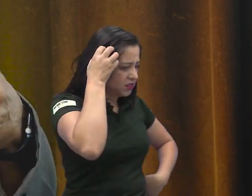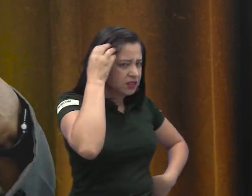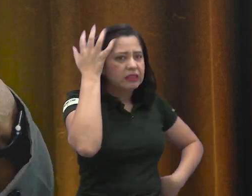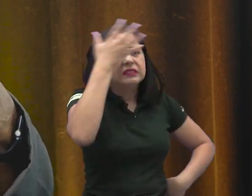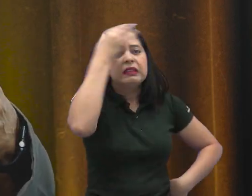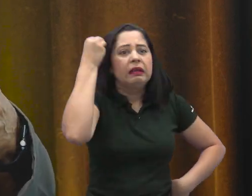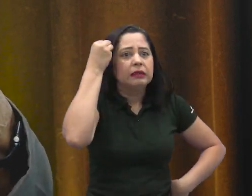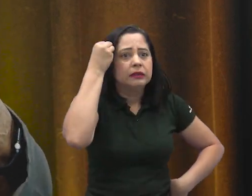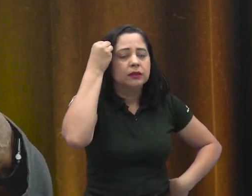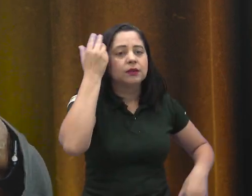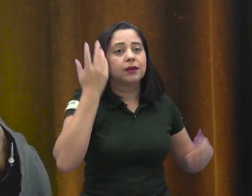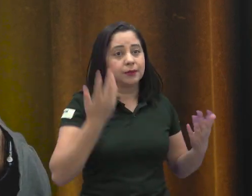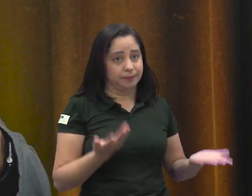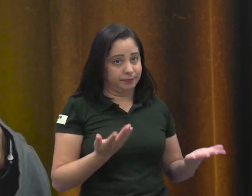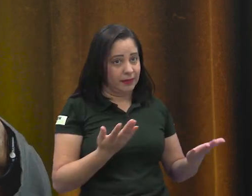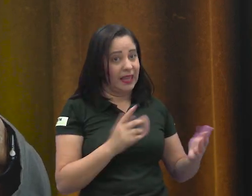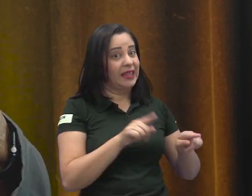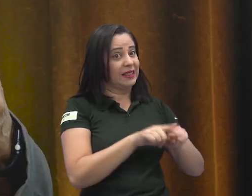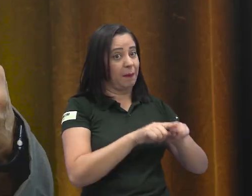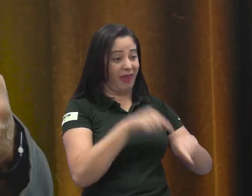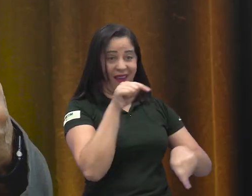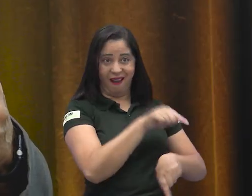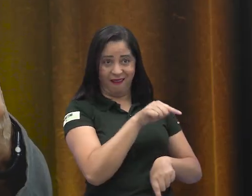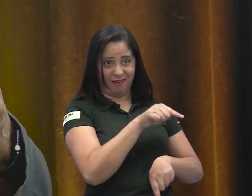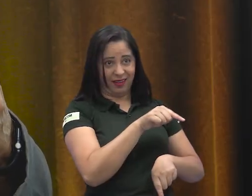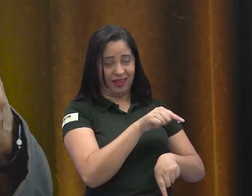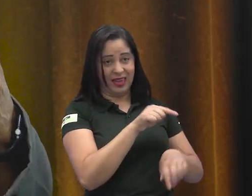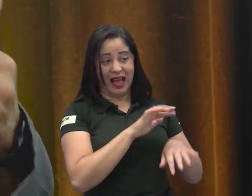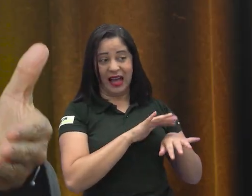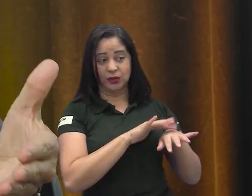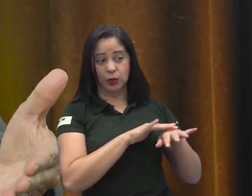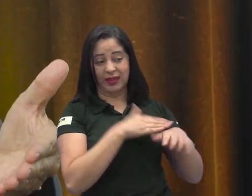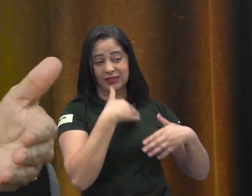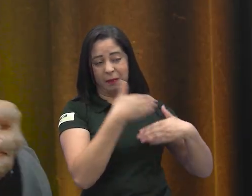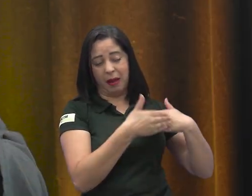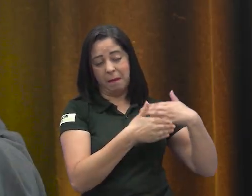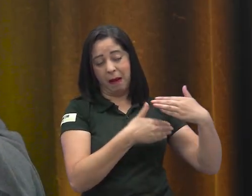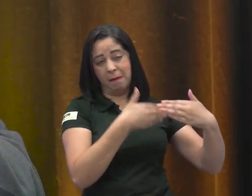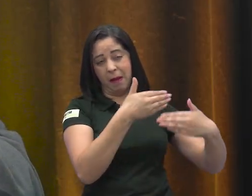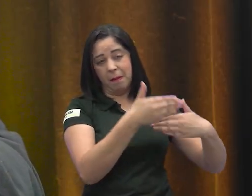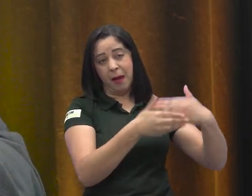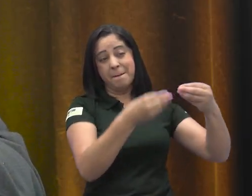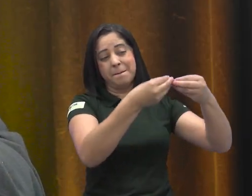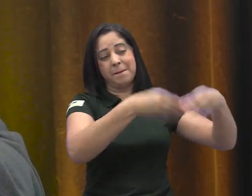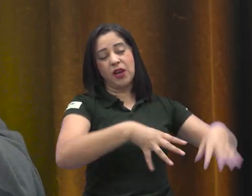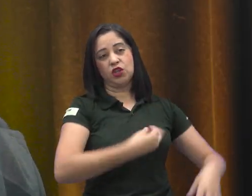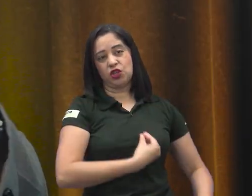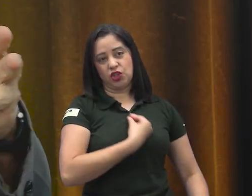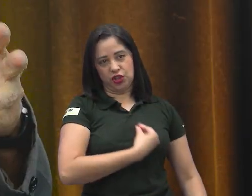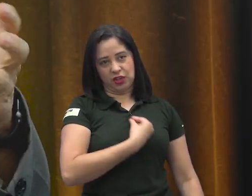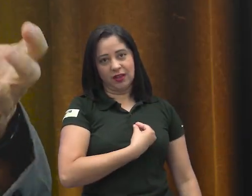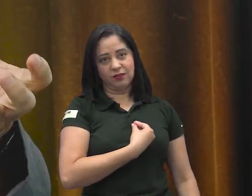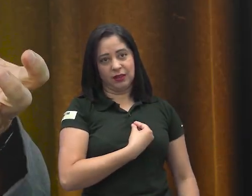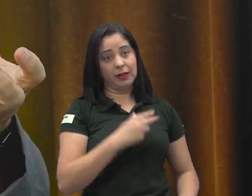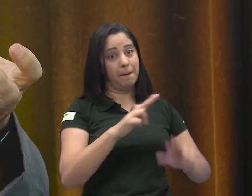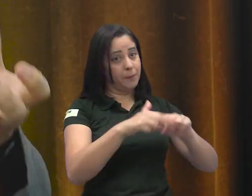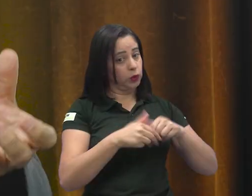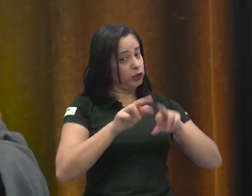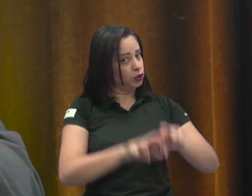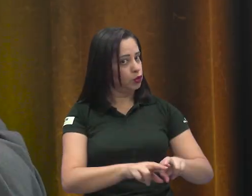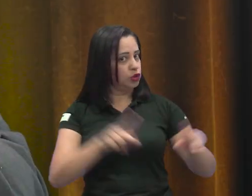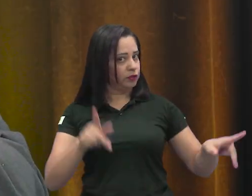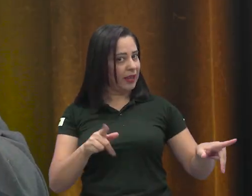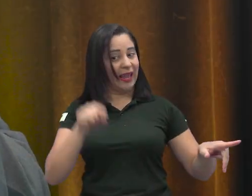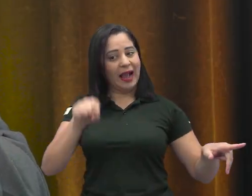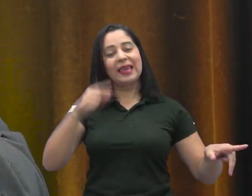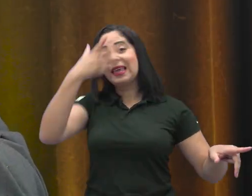Além de ter o esquecimento que vai progredindo, esse esquecimento impacta na vida da pessoa. Essa é a diferença